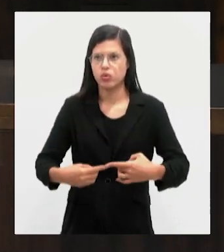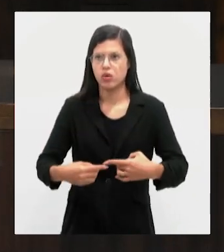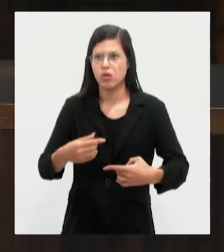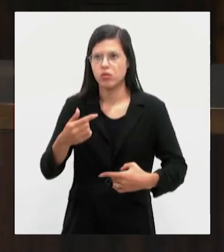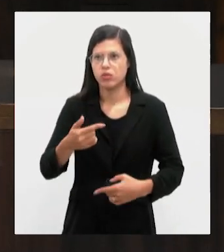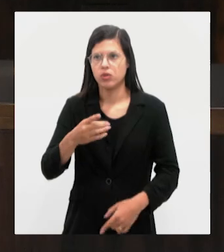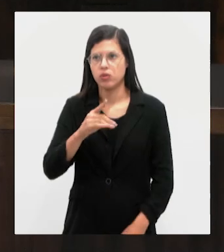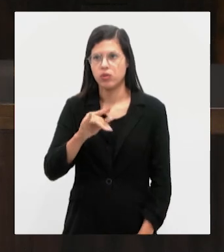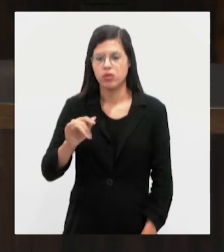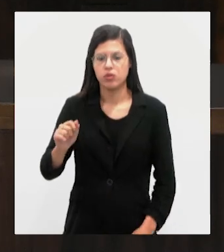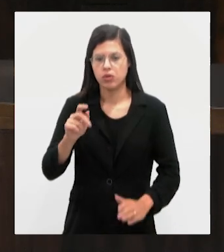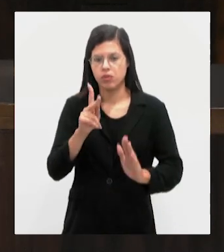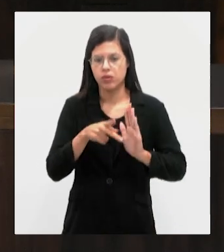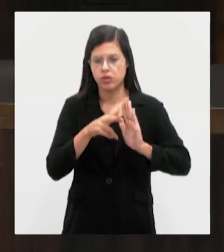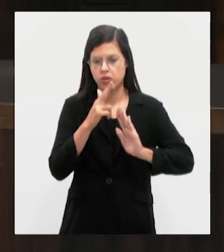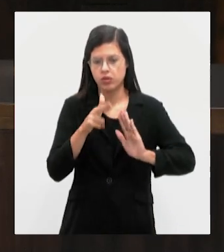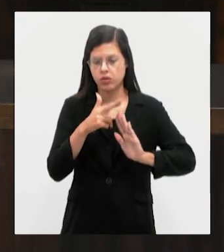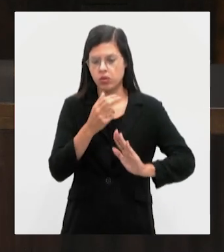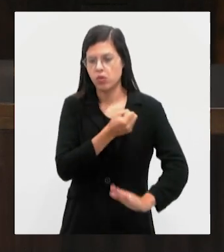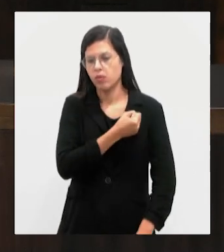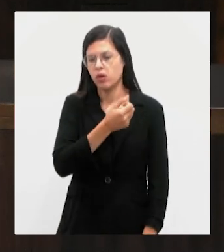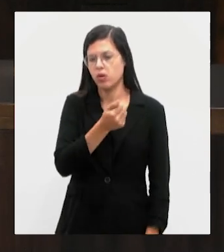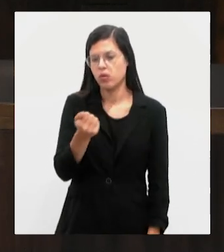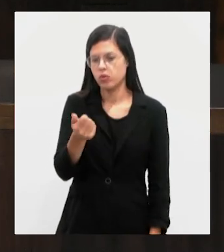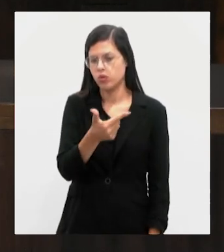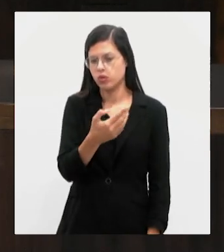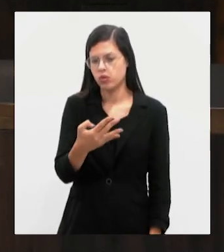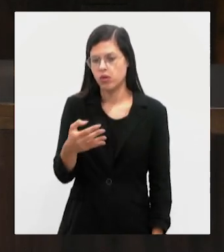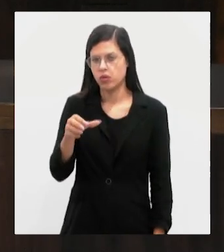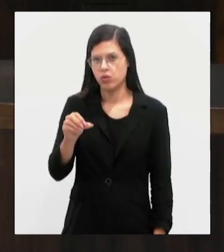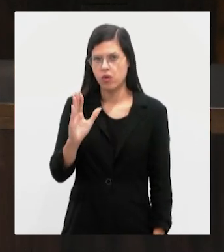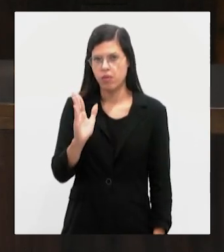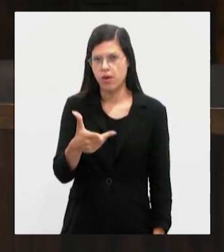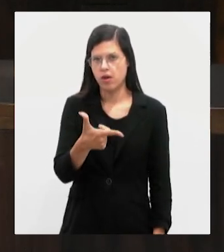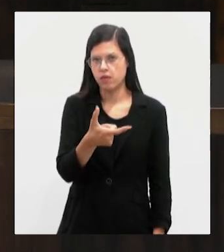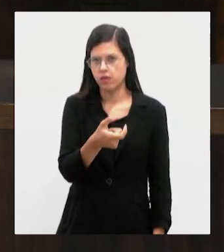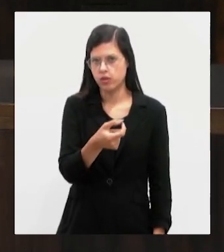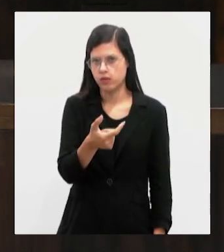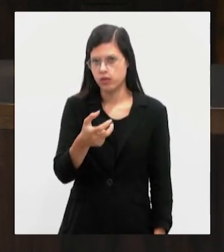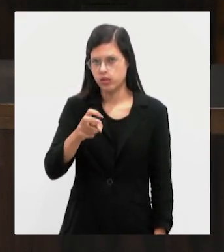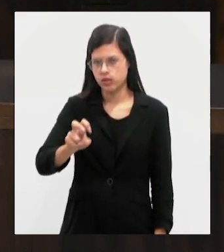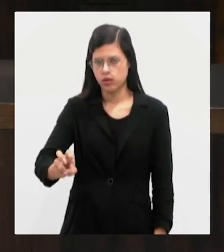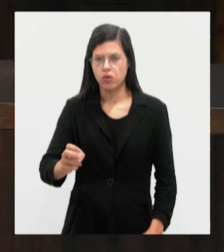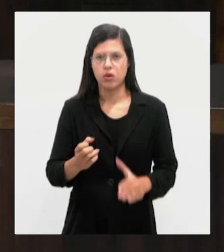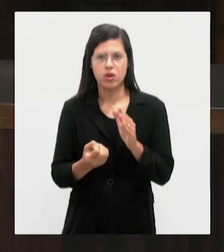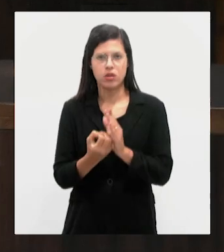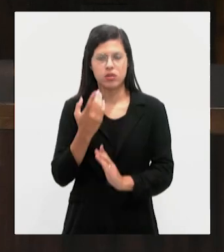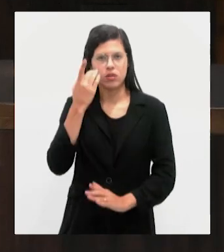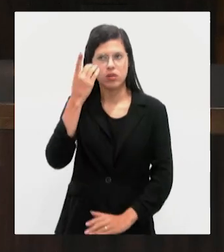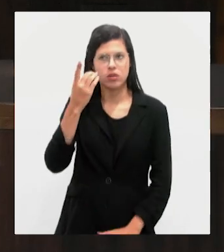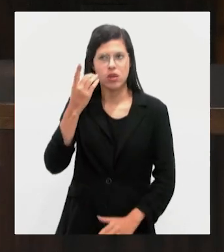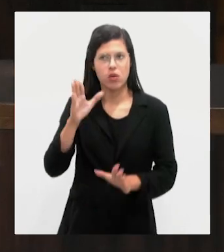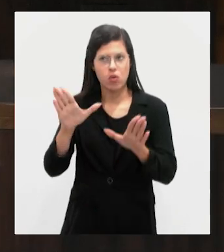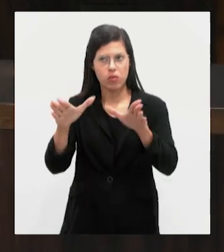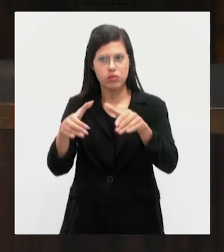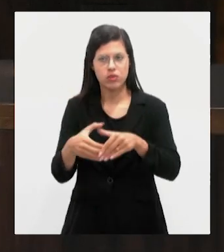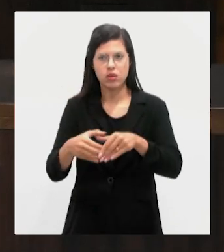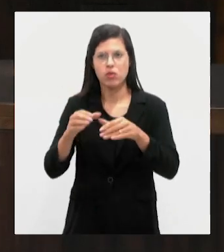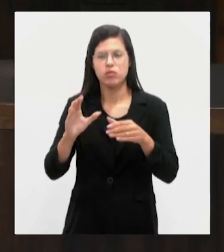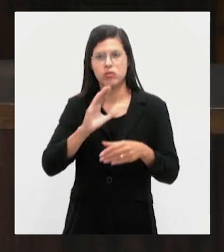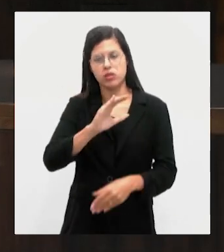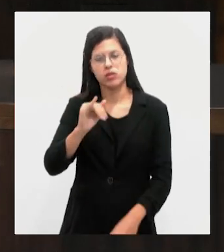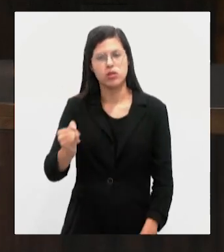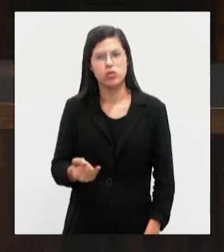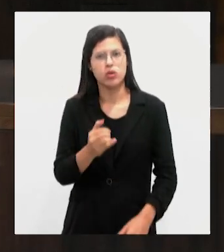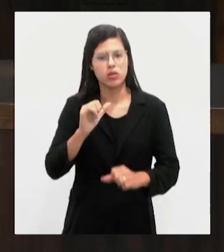dia, projeto de resolução número 1249 de 2025, de autoria da Comissão de Constituição e